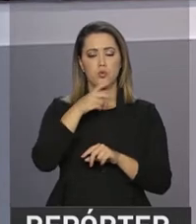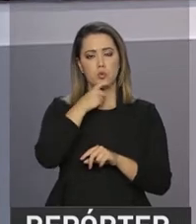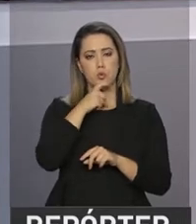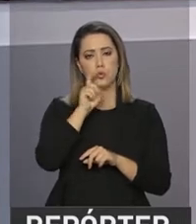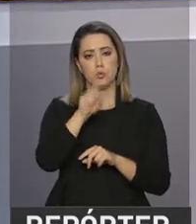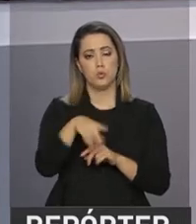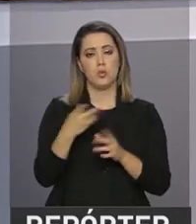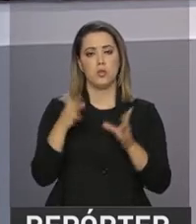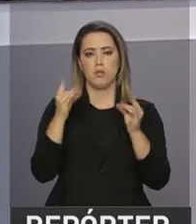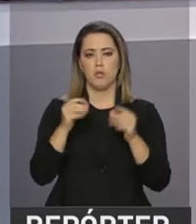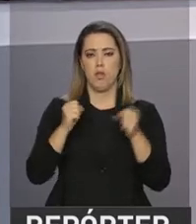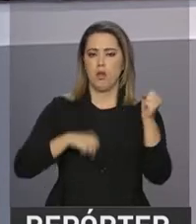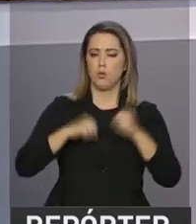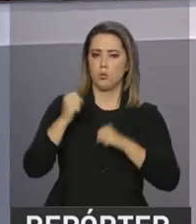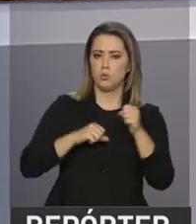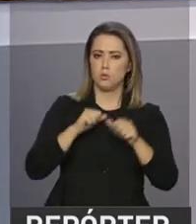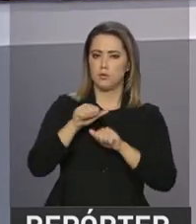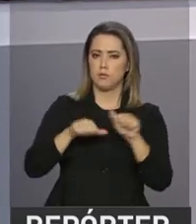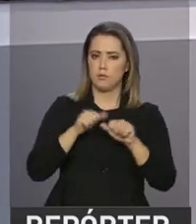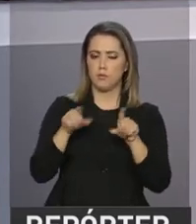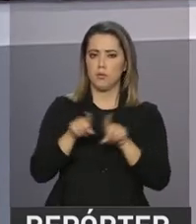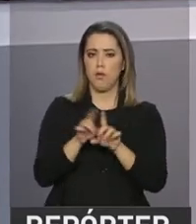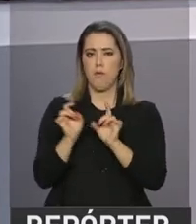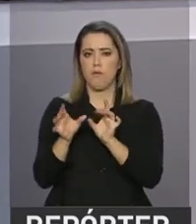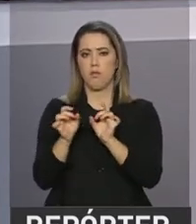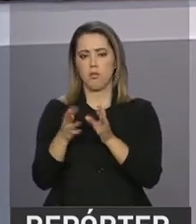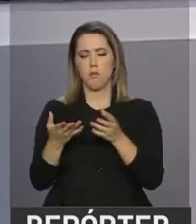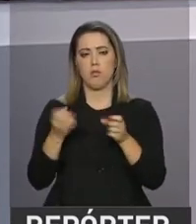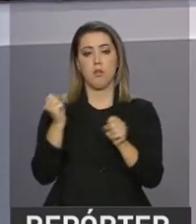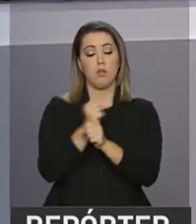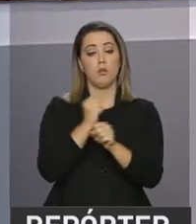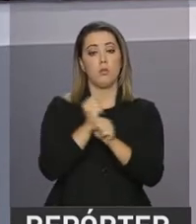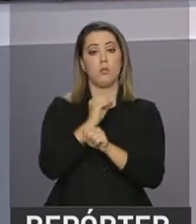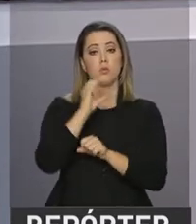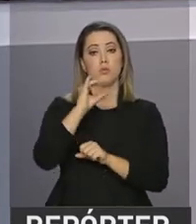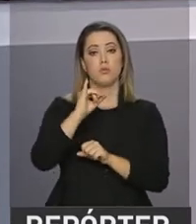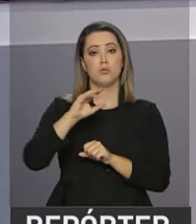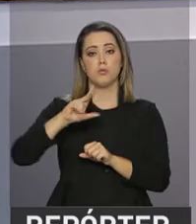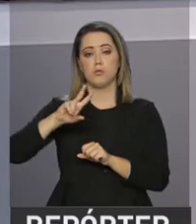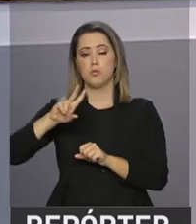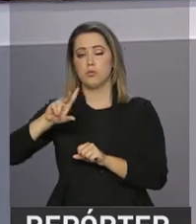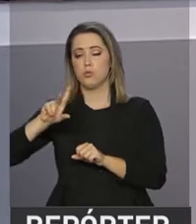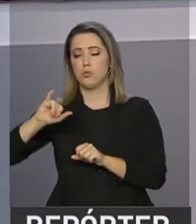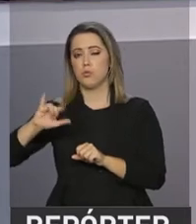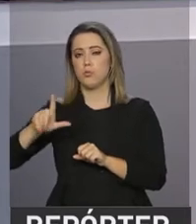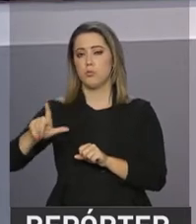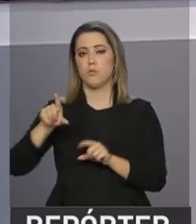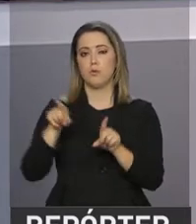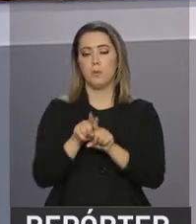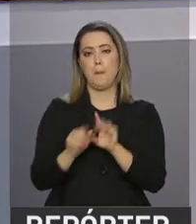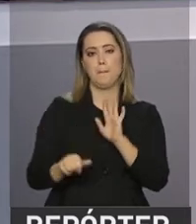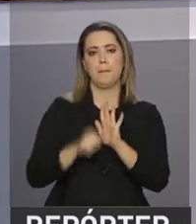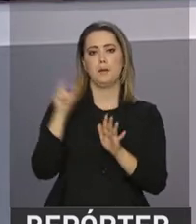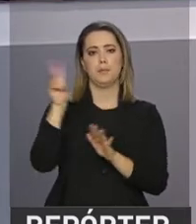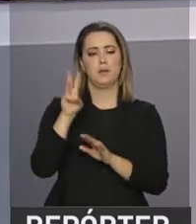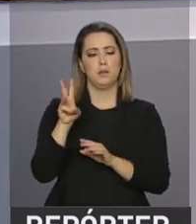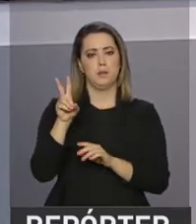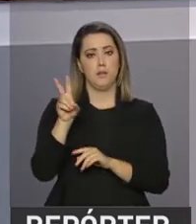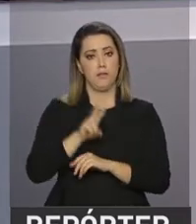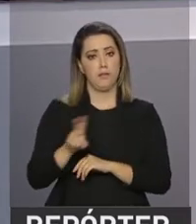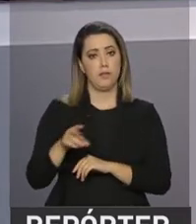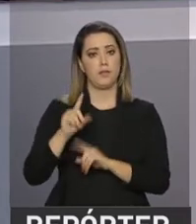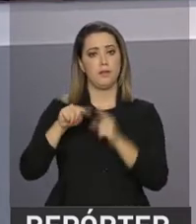para a indústria da transformação o comércio ea construção civil que pela primeira vez em 33 meses